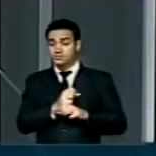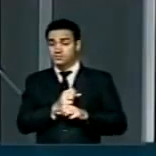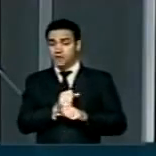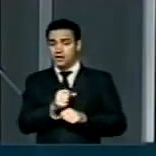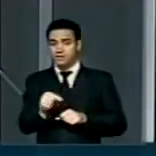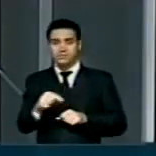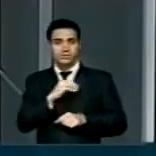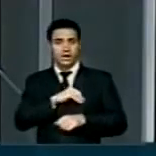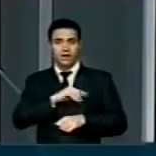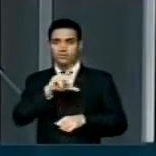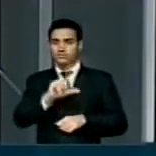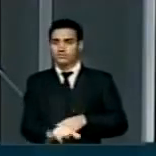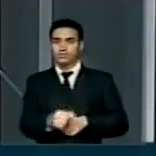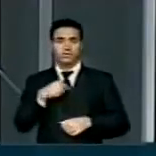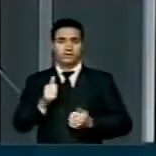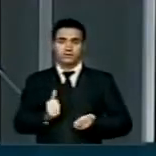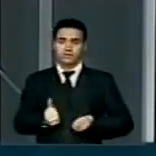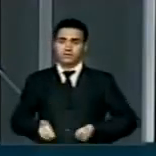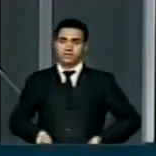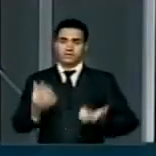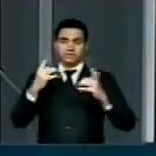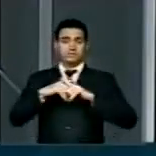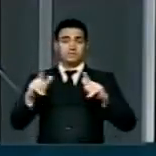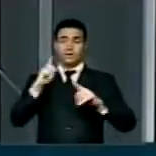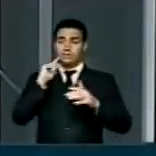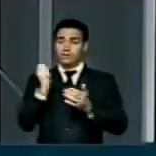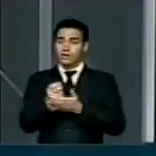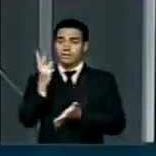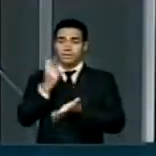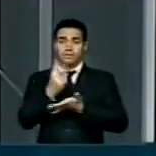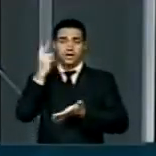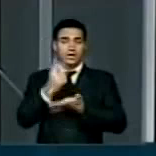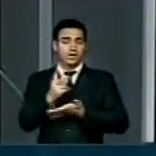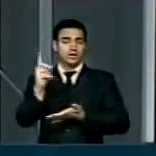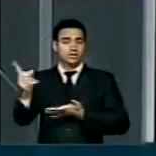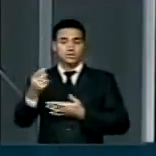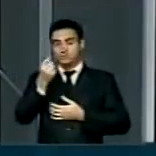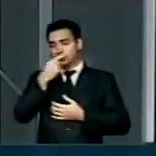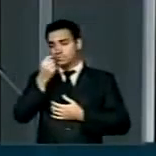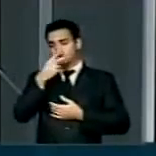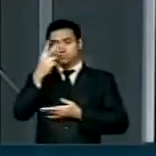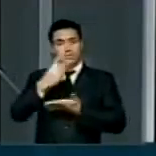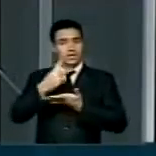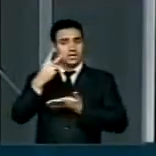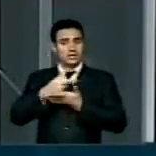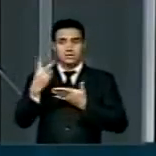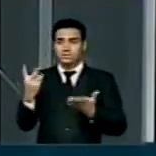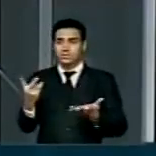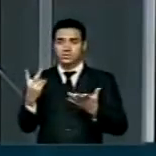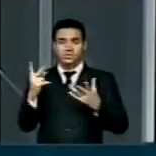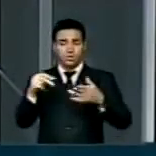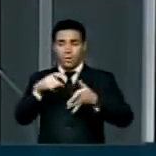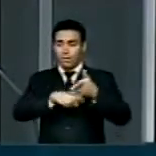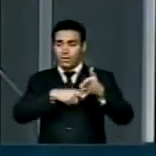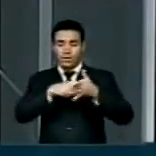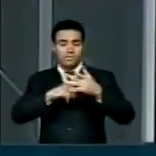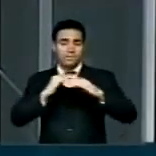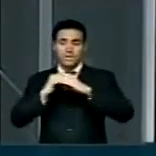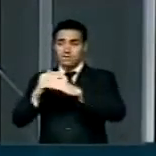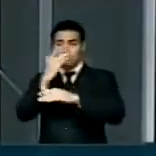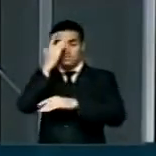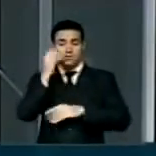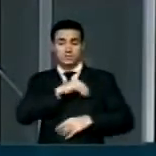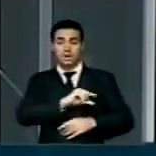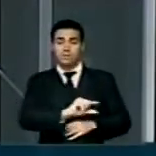do salário. Mas nós pagamos a mesma tributação no remédio do que aquele que ganha um salário mínimo. Não é